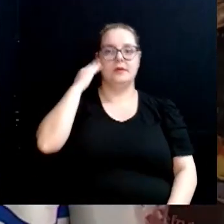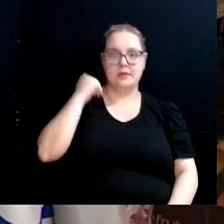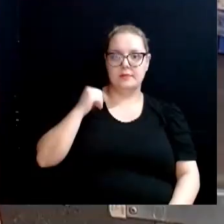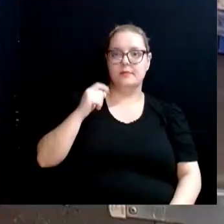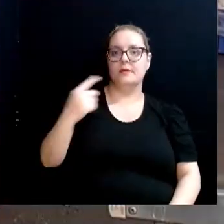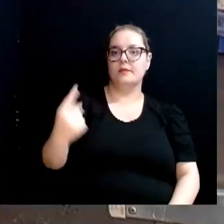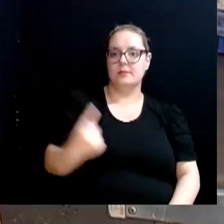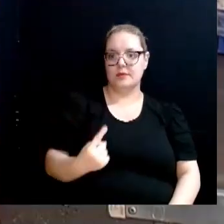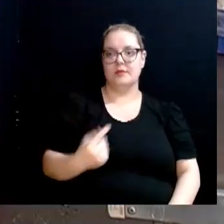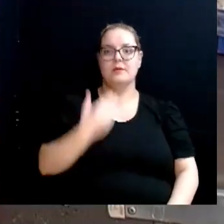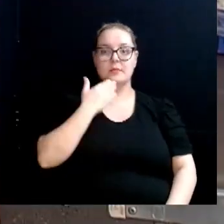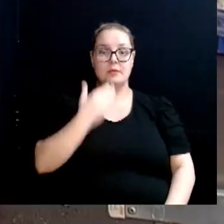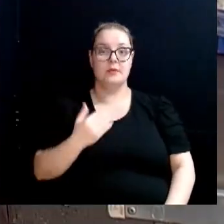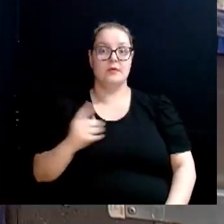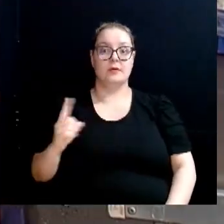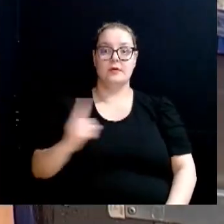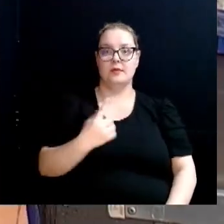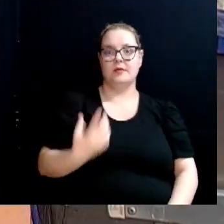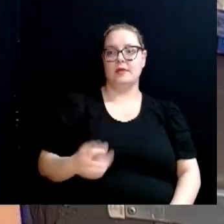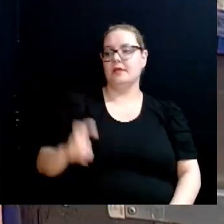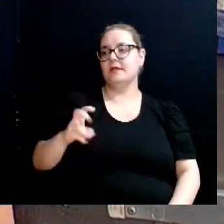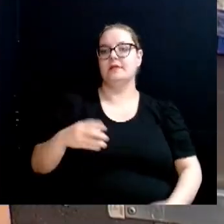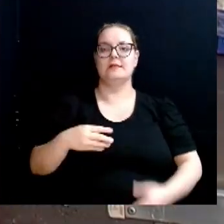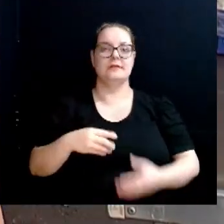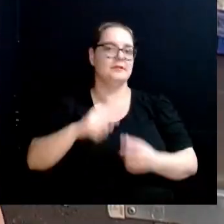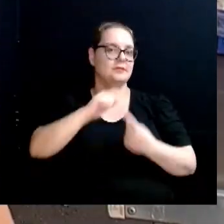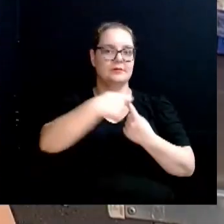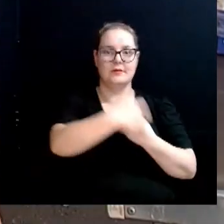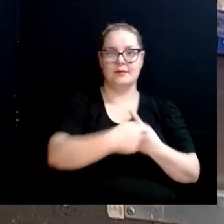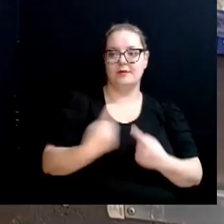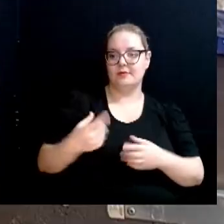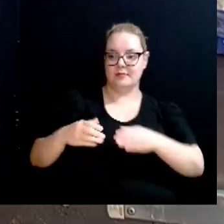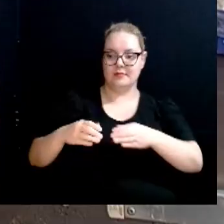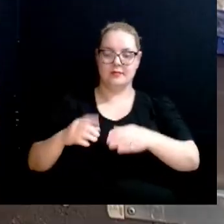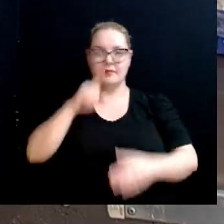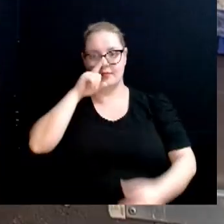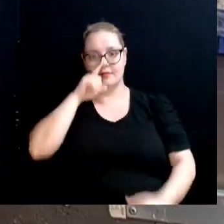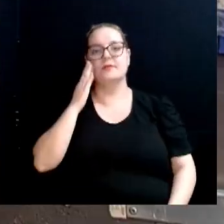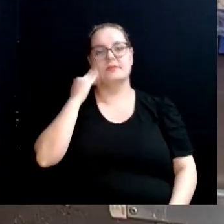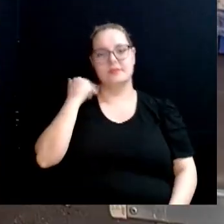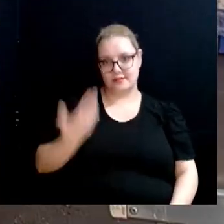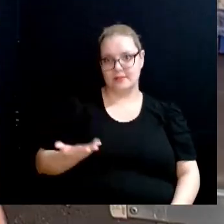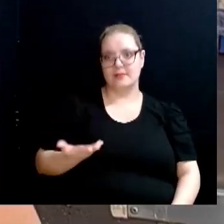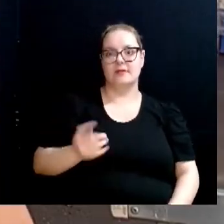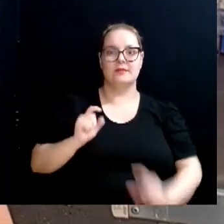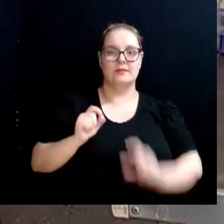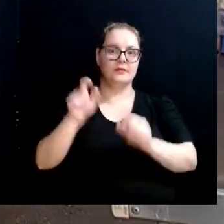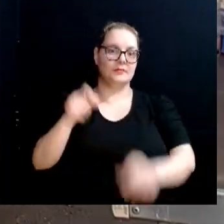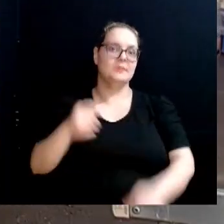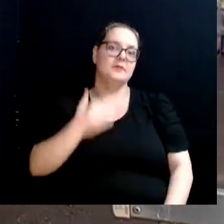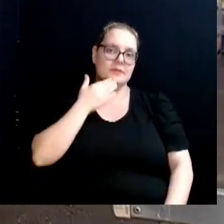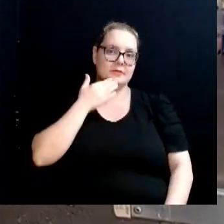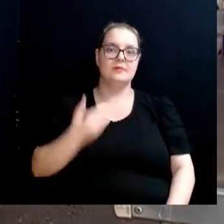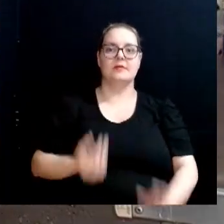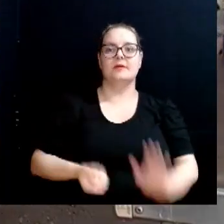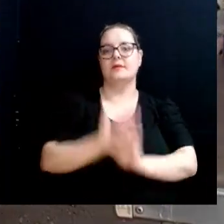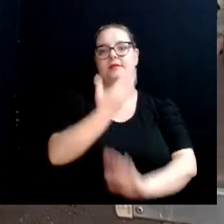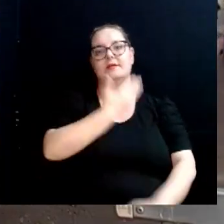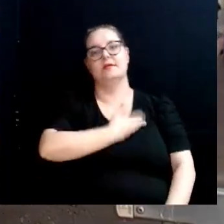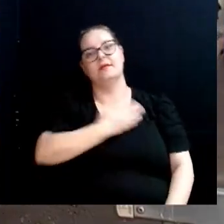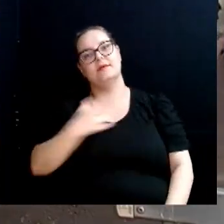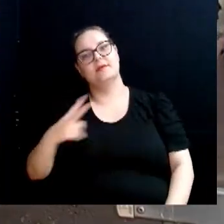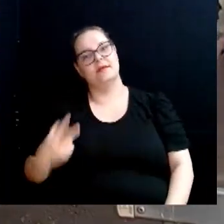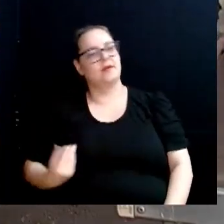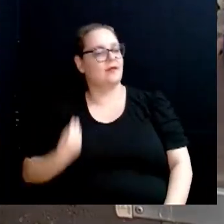aparece ali e você fala, 5 bananas, 1 melão. Então você já sabe o que a pessoa vai pedir e vai criando essa amizade, sabe da vida das pessoas, as pessoas sabem